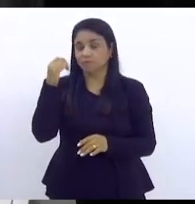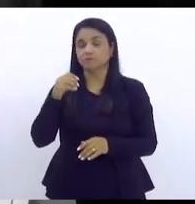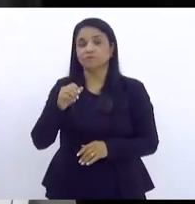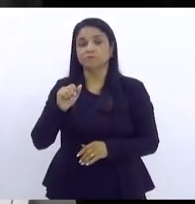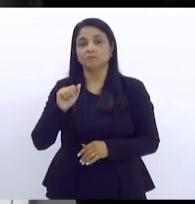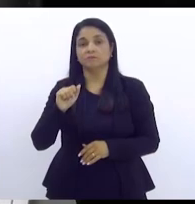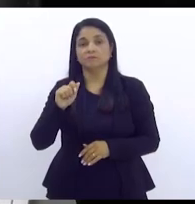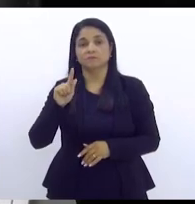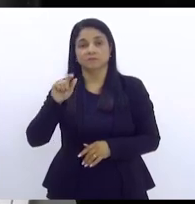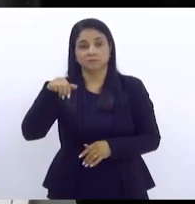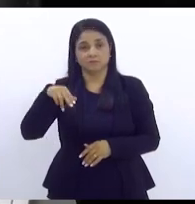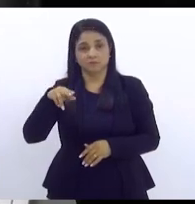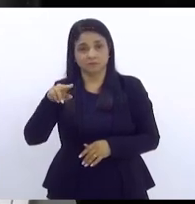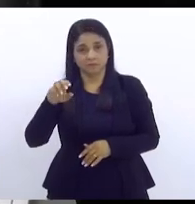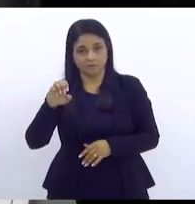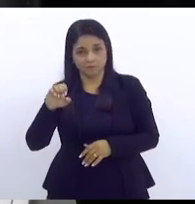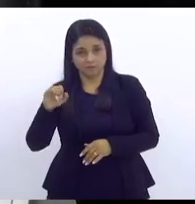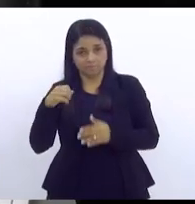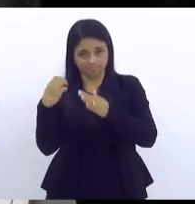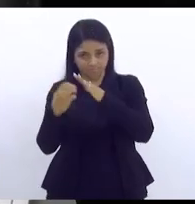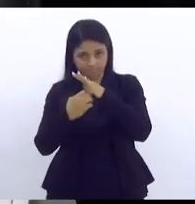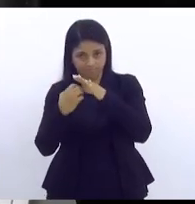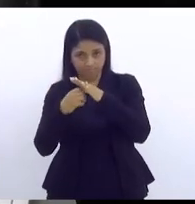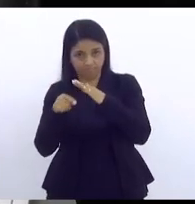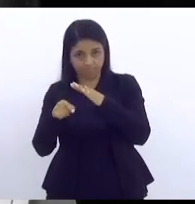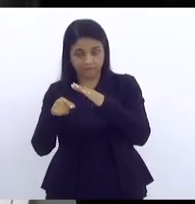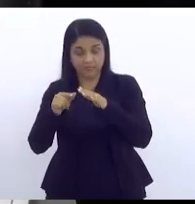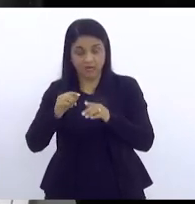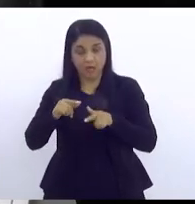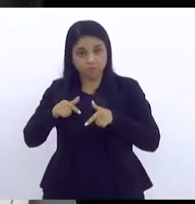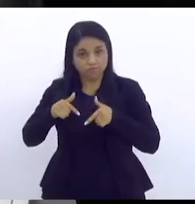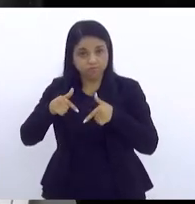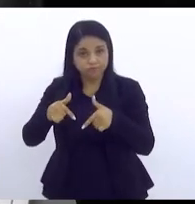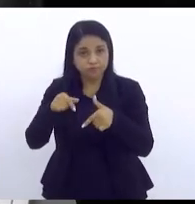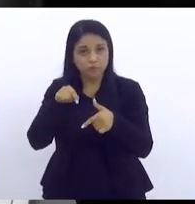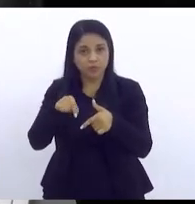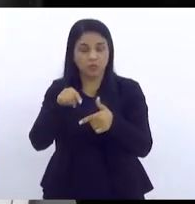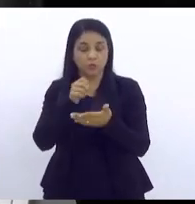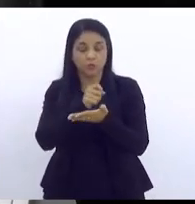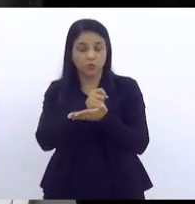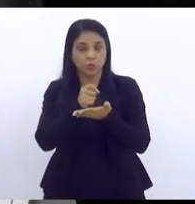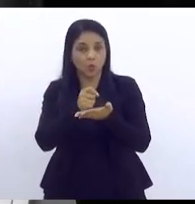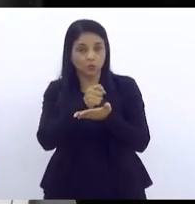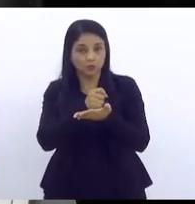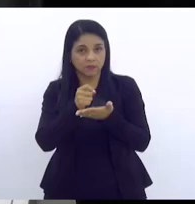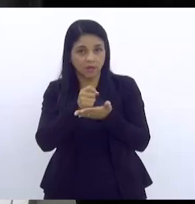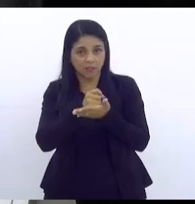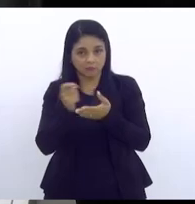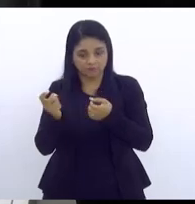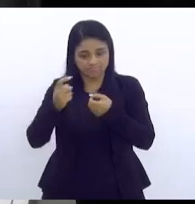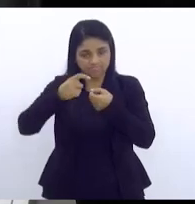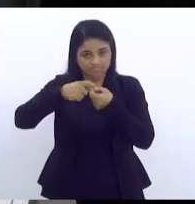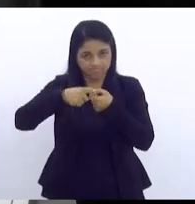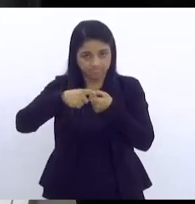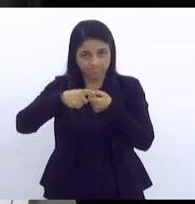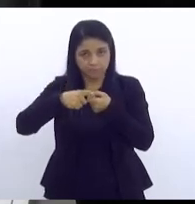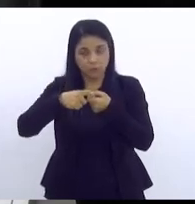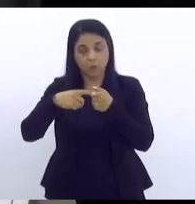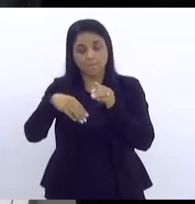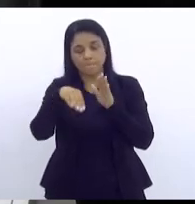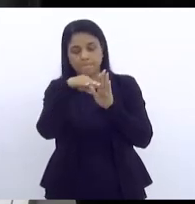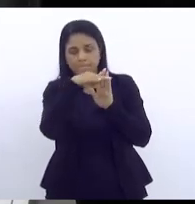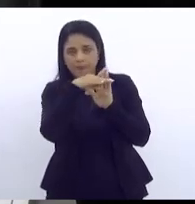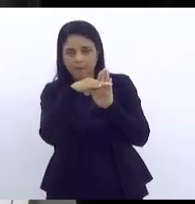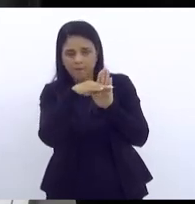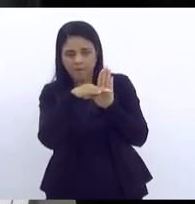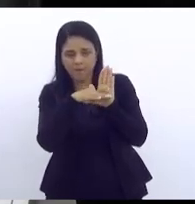reguladora ela atua em cima de do contrato de concessão né O que tá estabelecido no